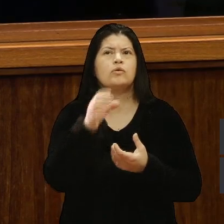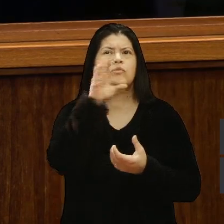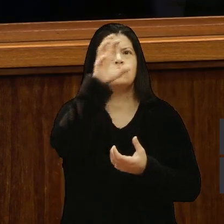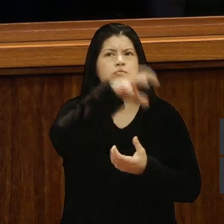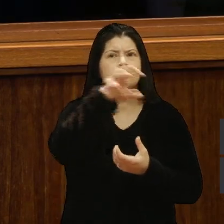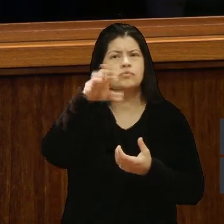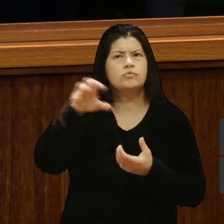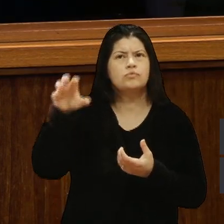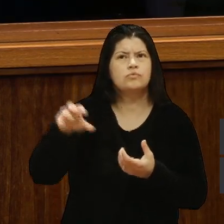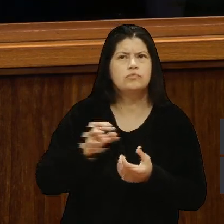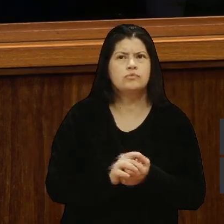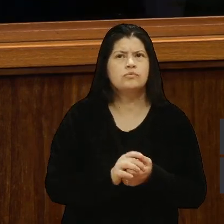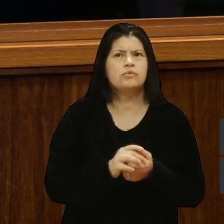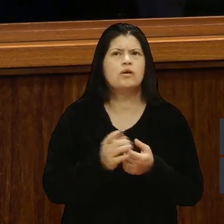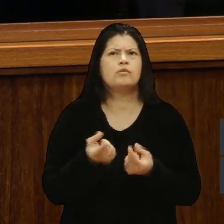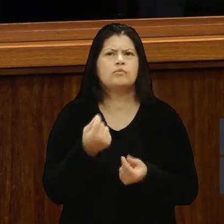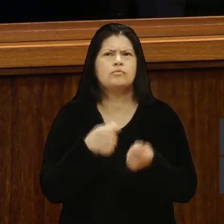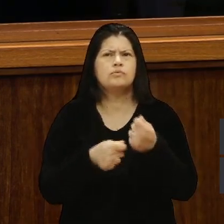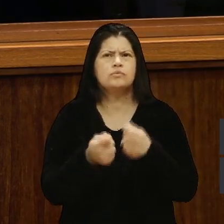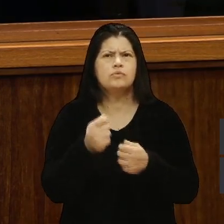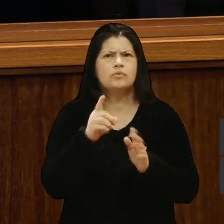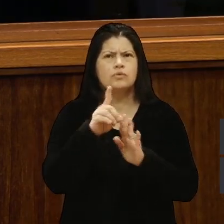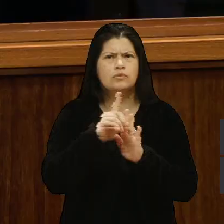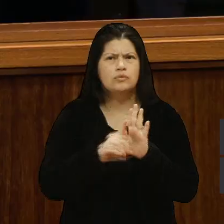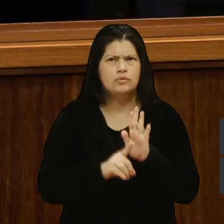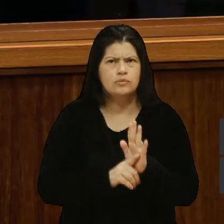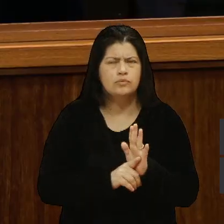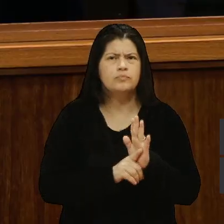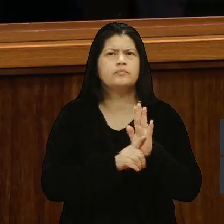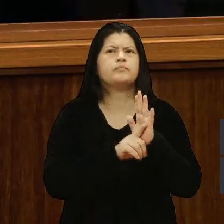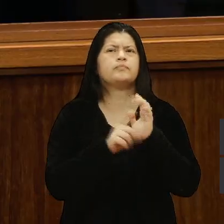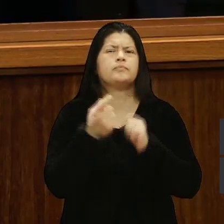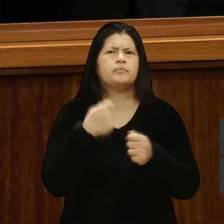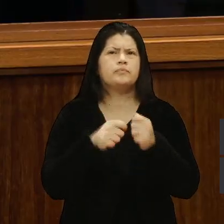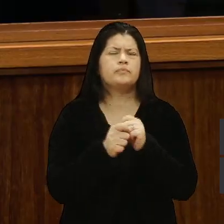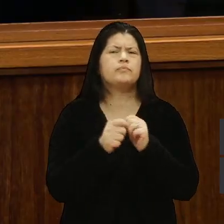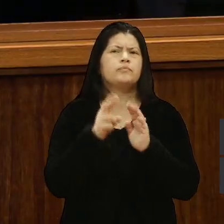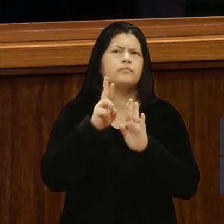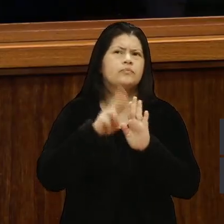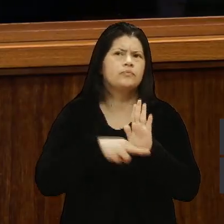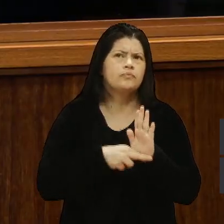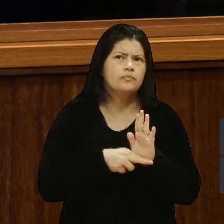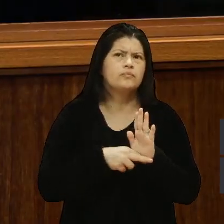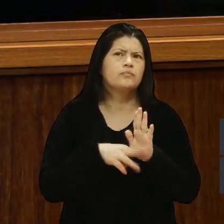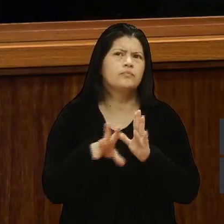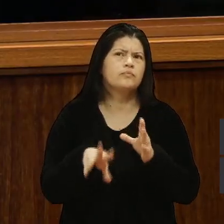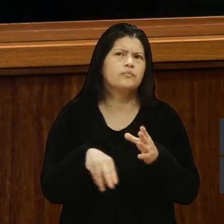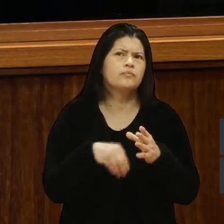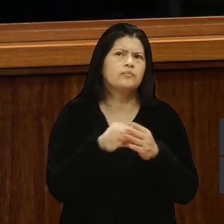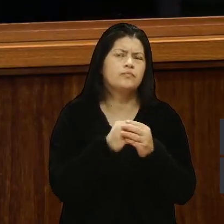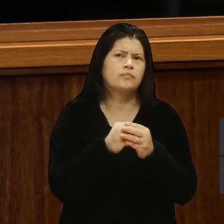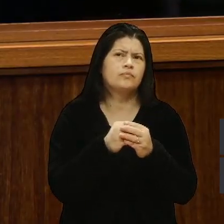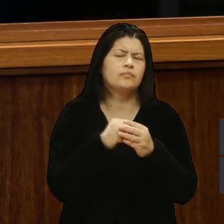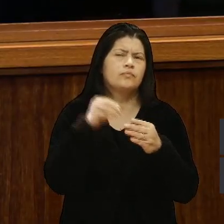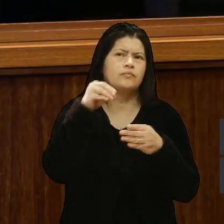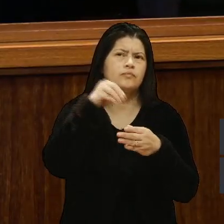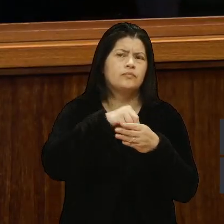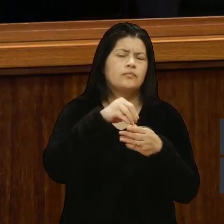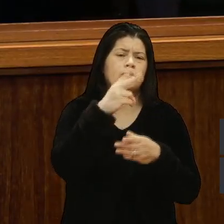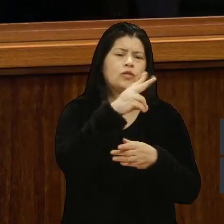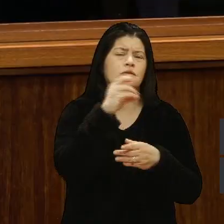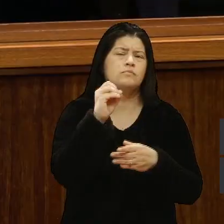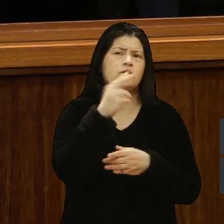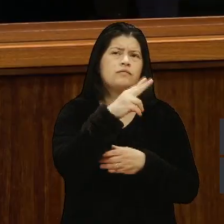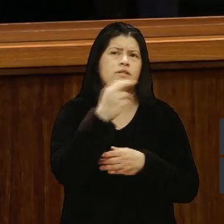a lei de diretrizes orçamentárias e a LOA, que estima a receita e fixa as despesas para